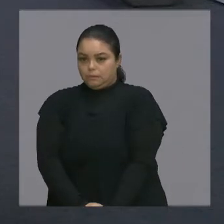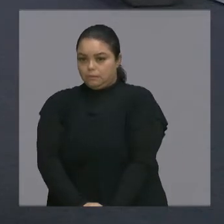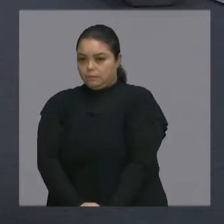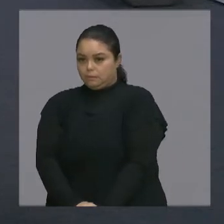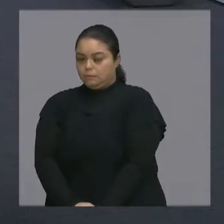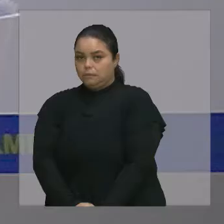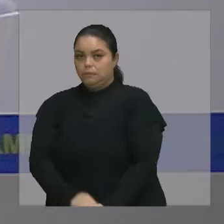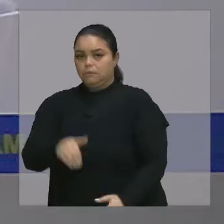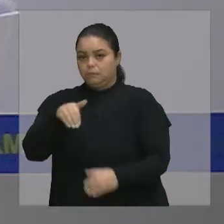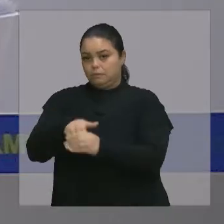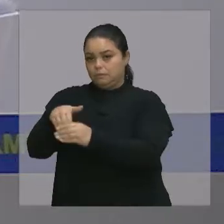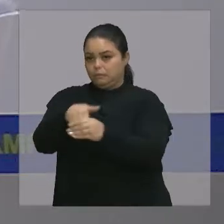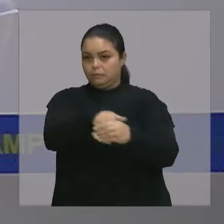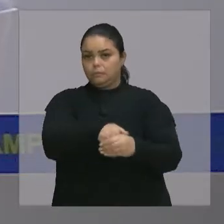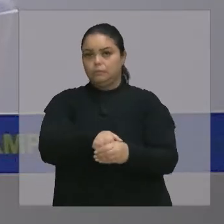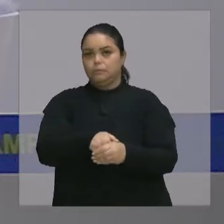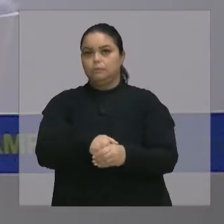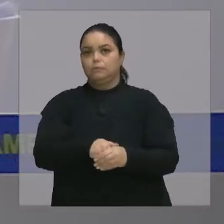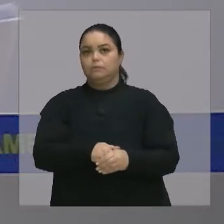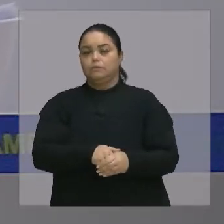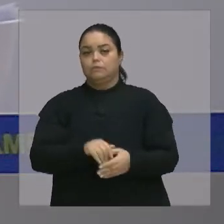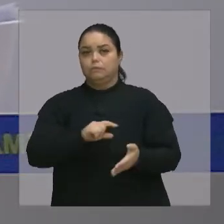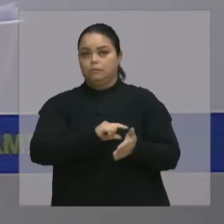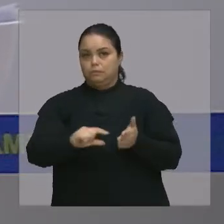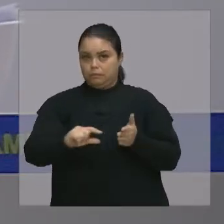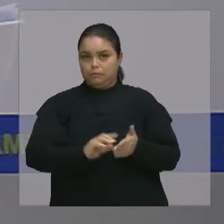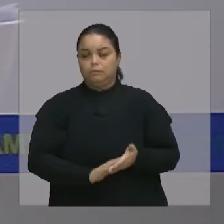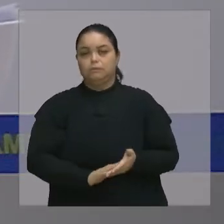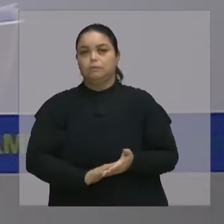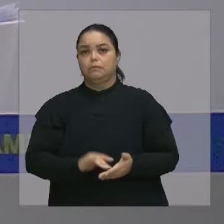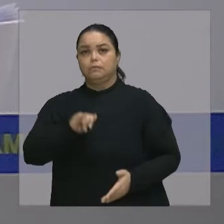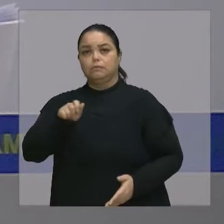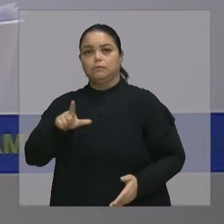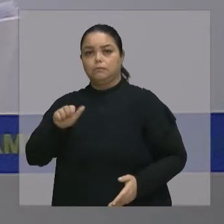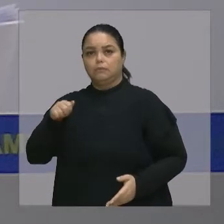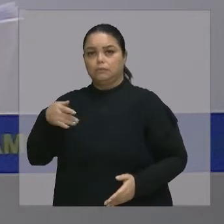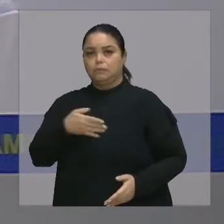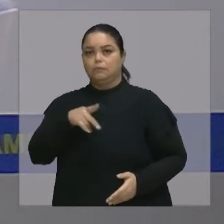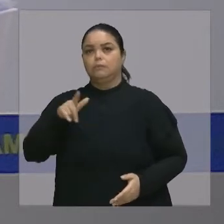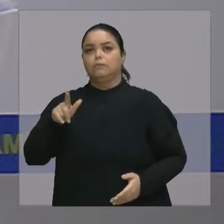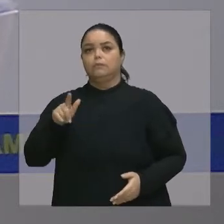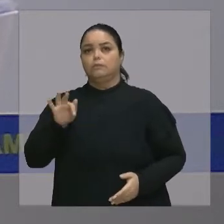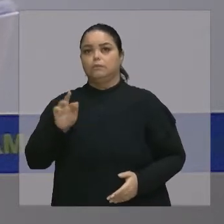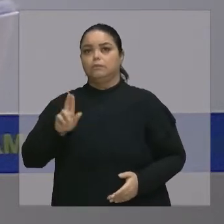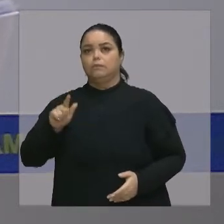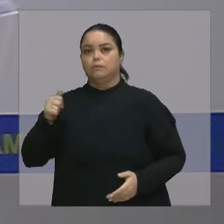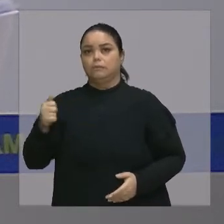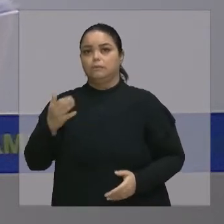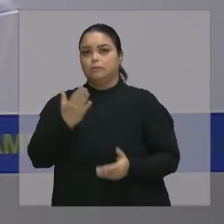Em votação, a tramitação da emenda número 1, de autoria da vereadora Juliana Fraga, ao processo